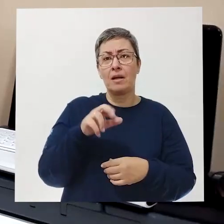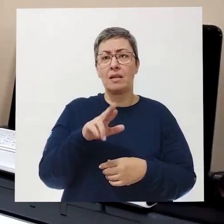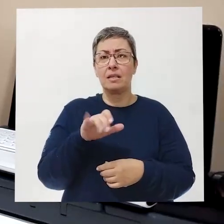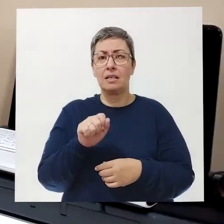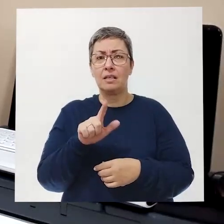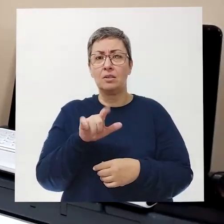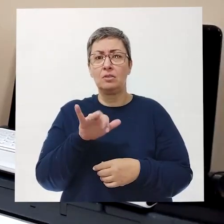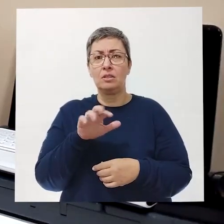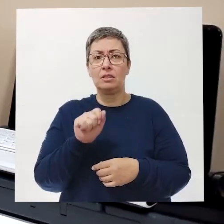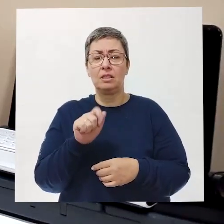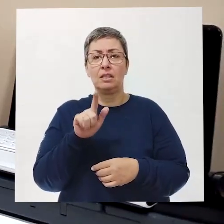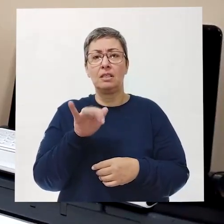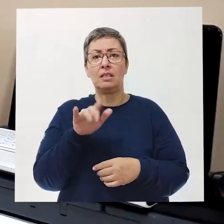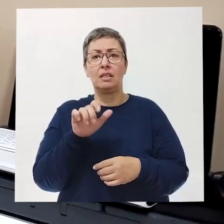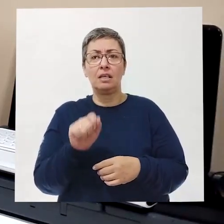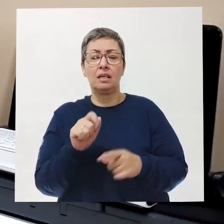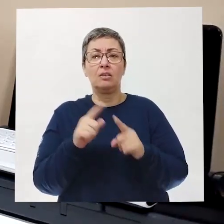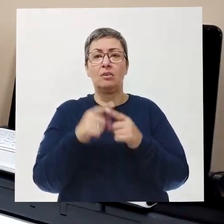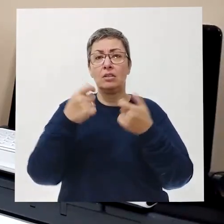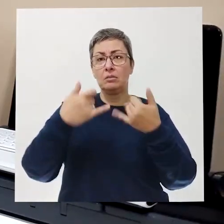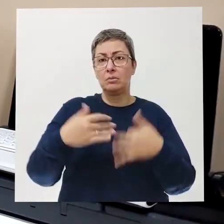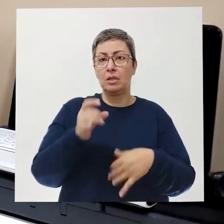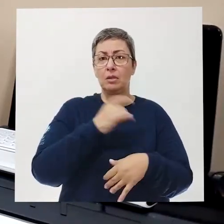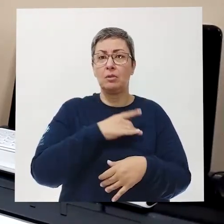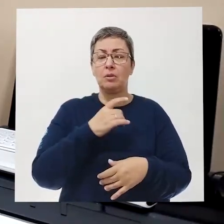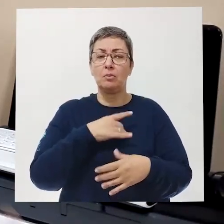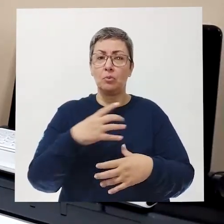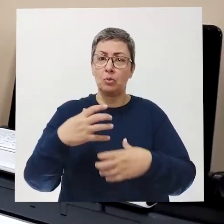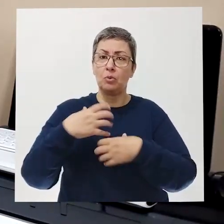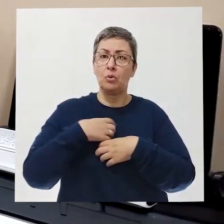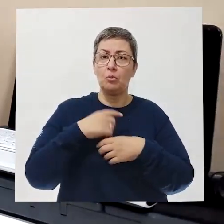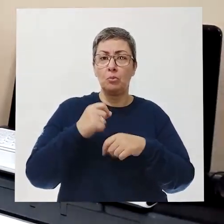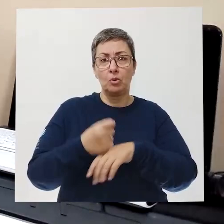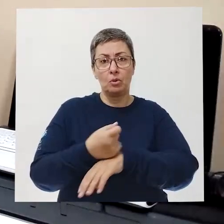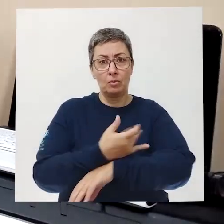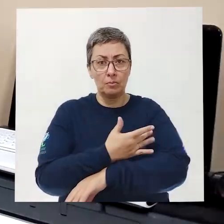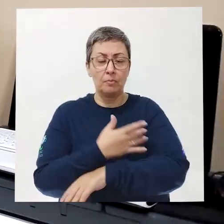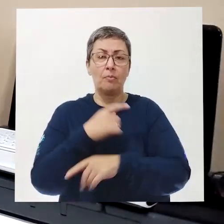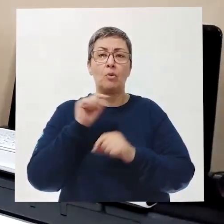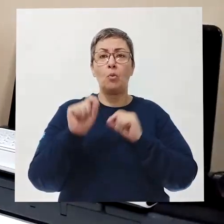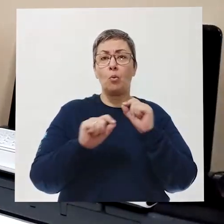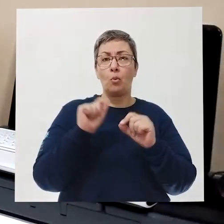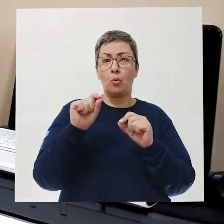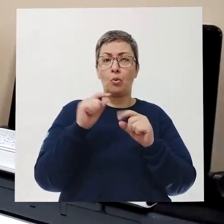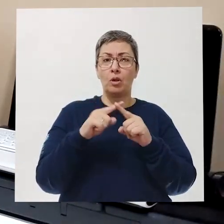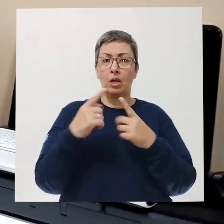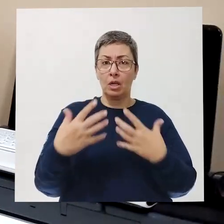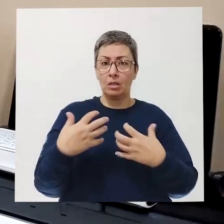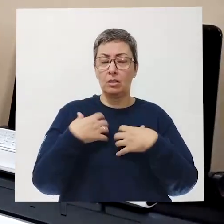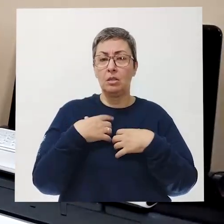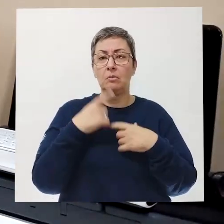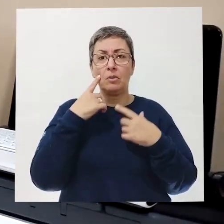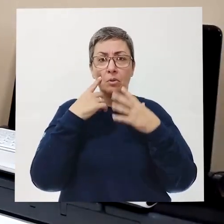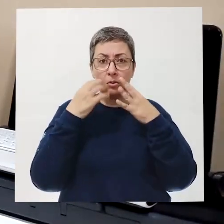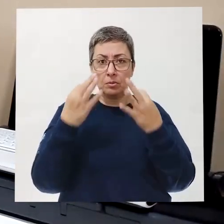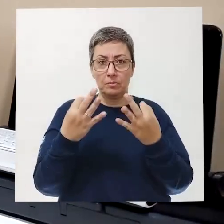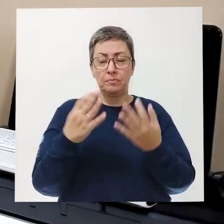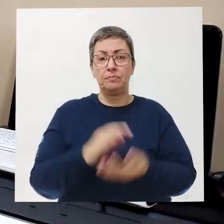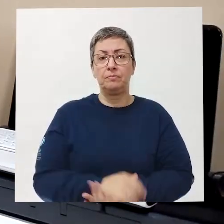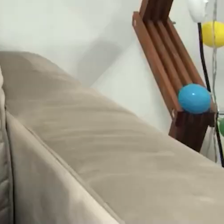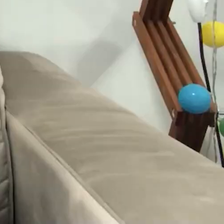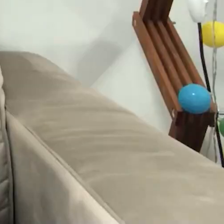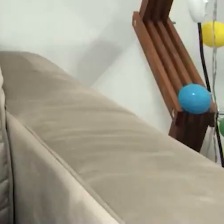vai falar sobre o medo como sentimento e como emoção, e o que ele provoca. Preste bem atenção